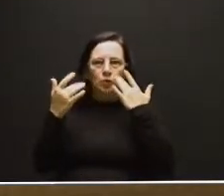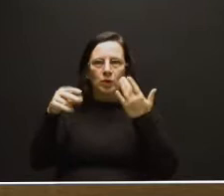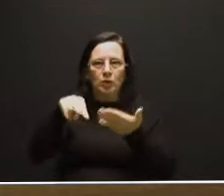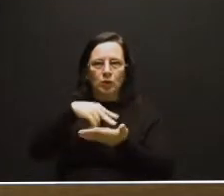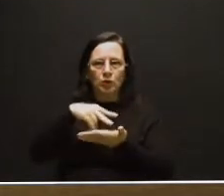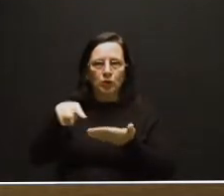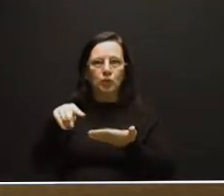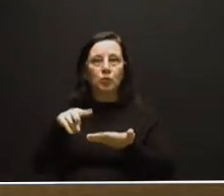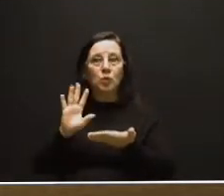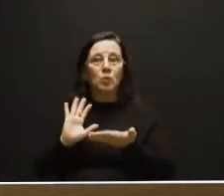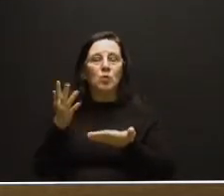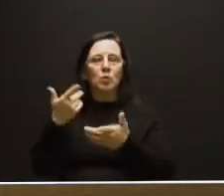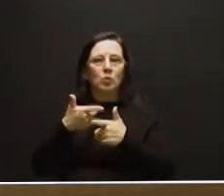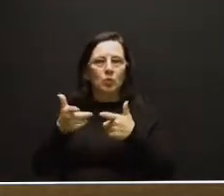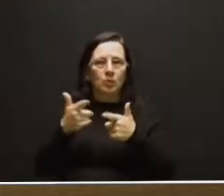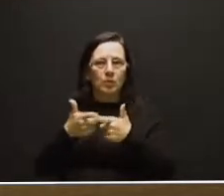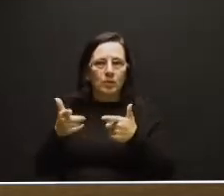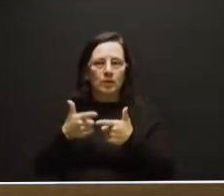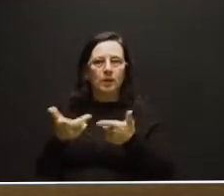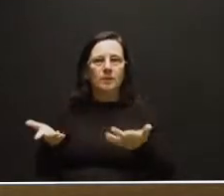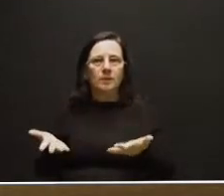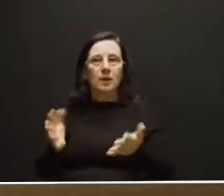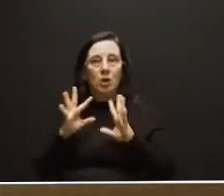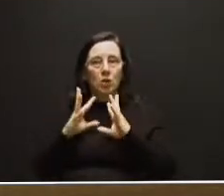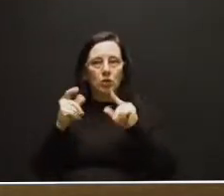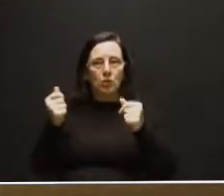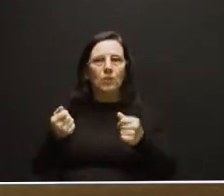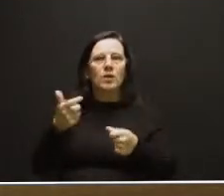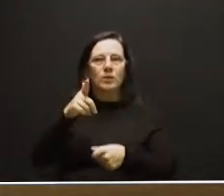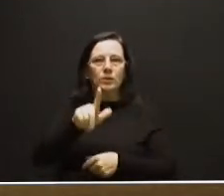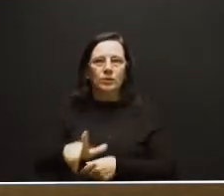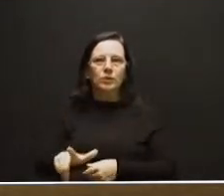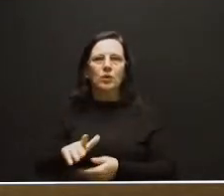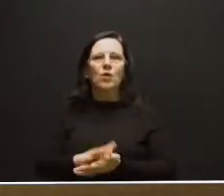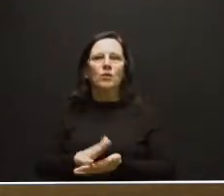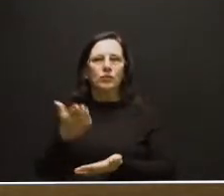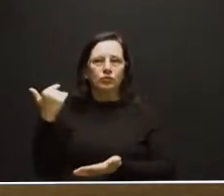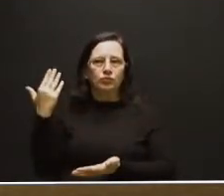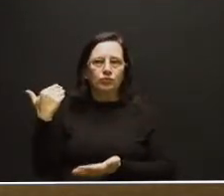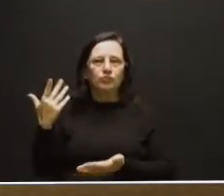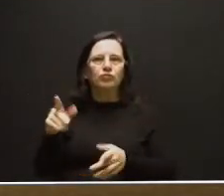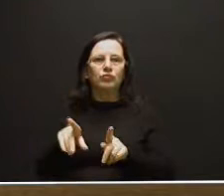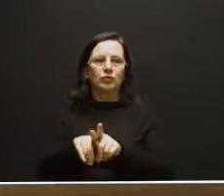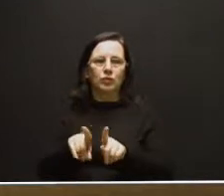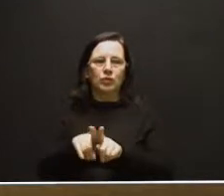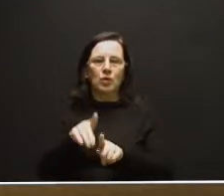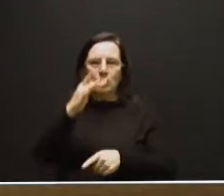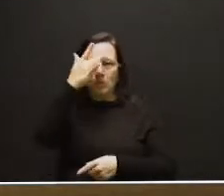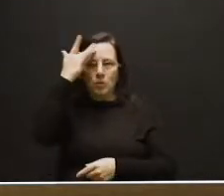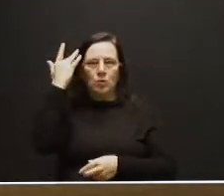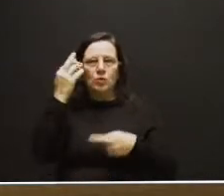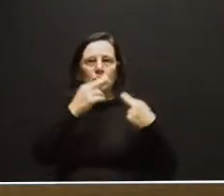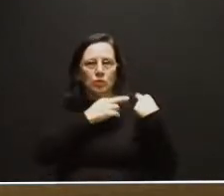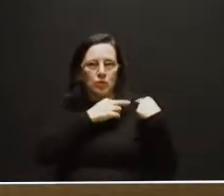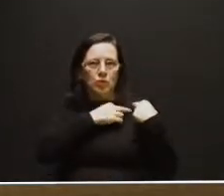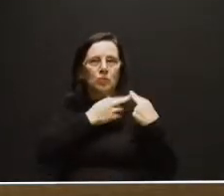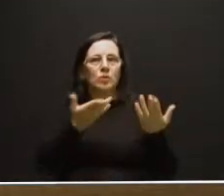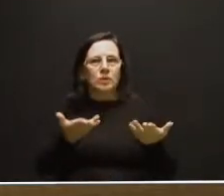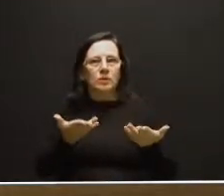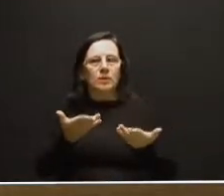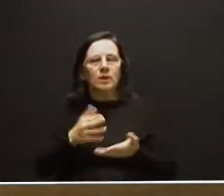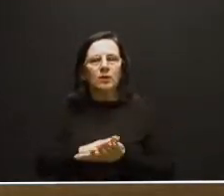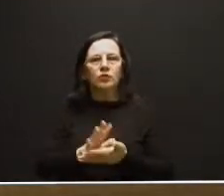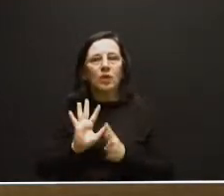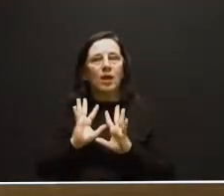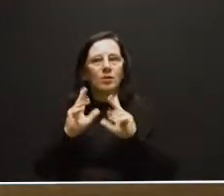por essa situação que caiu no nosso colo para resolver mais uma vez já era se fosse um cara competente já era pra ter resolvido